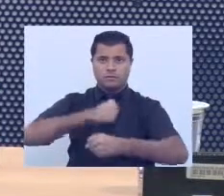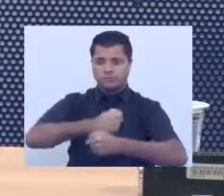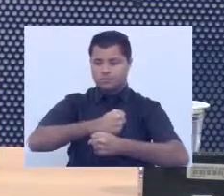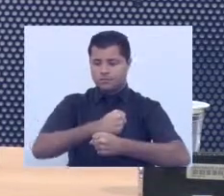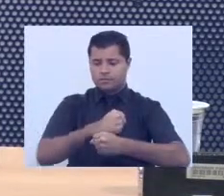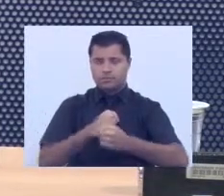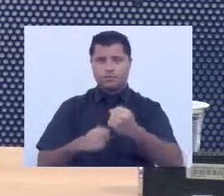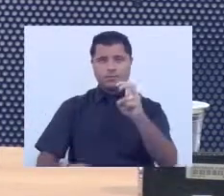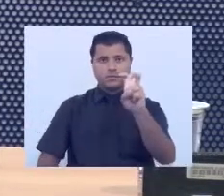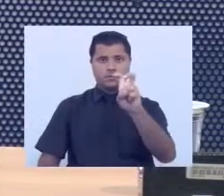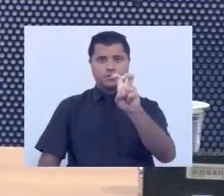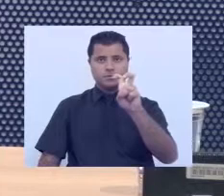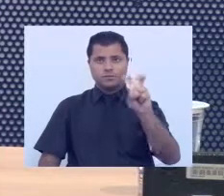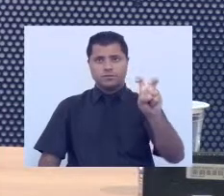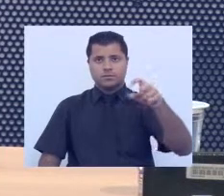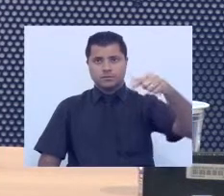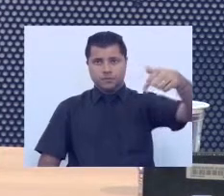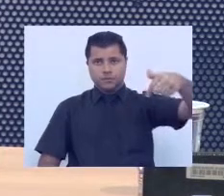de